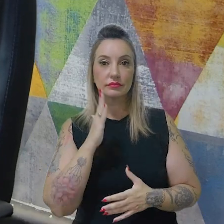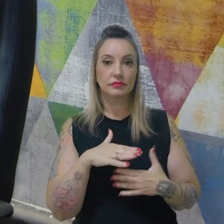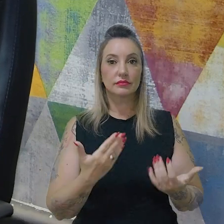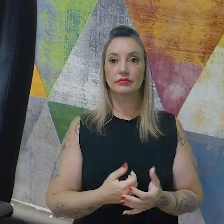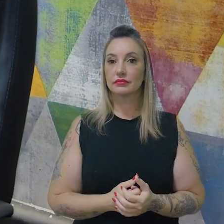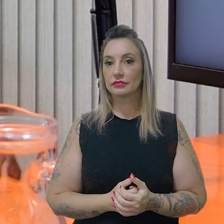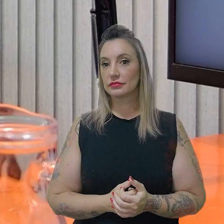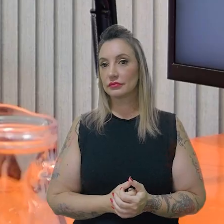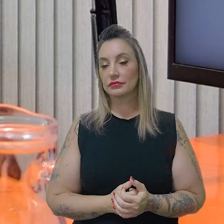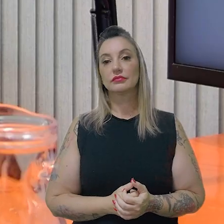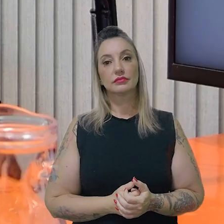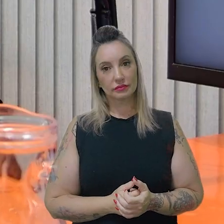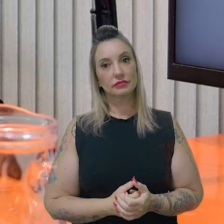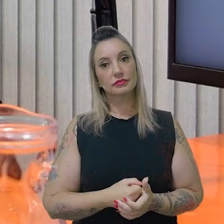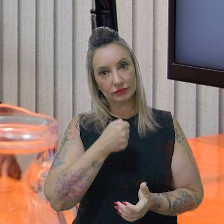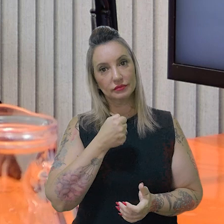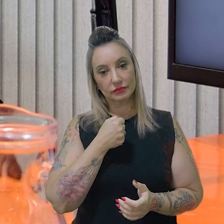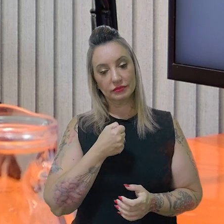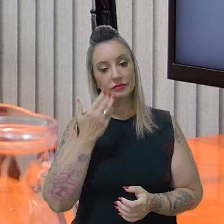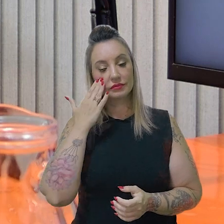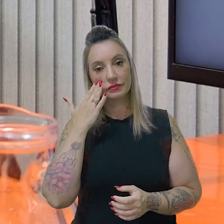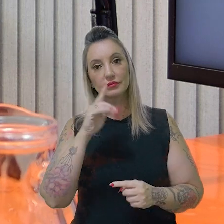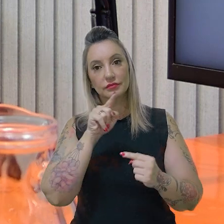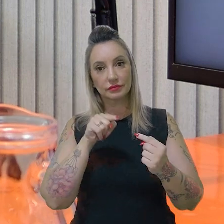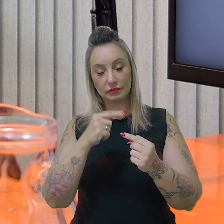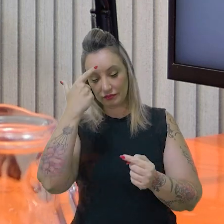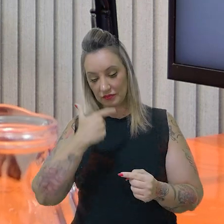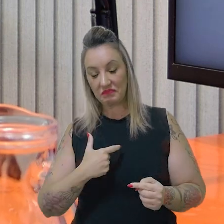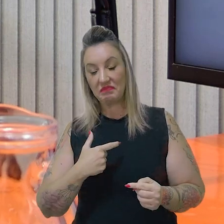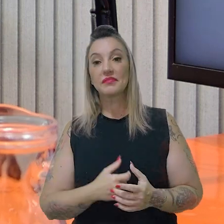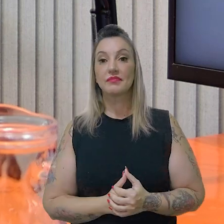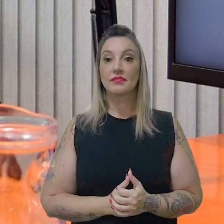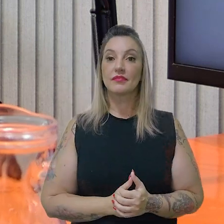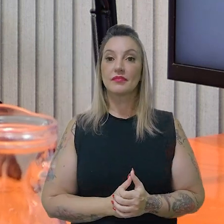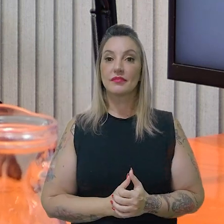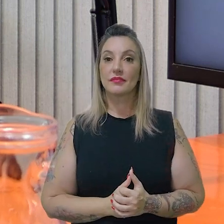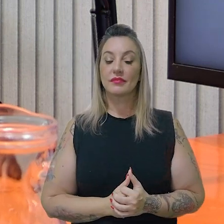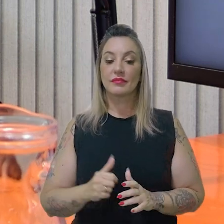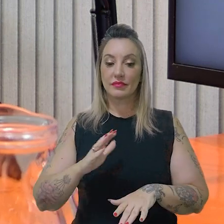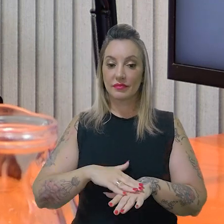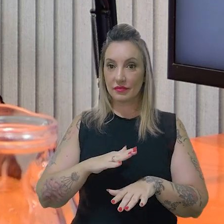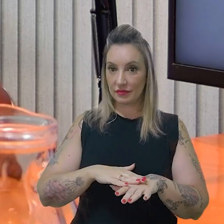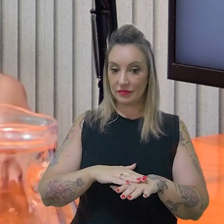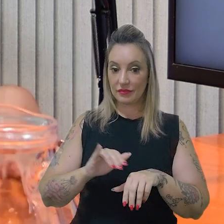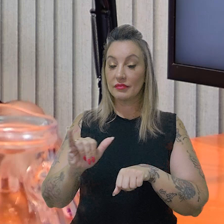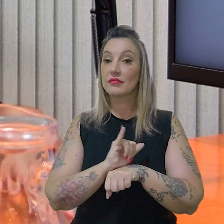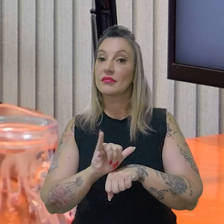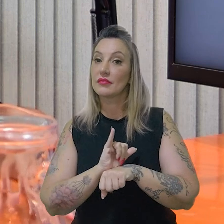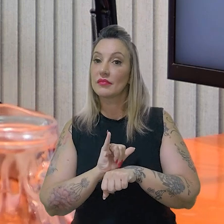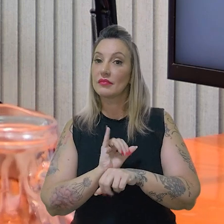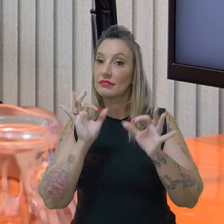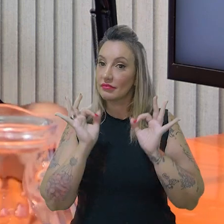quais pela entrevista a gente tem que entender o objetivo de imagem da pessoa né Uhum para fazer um uma uma estratégia mais